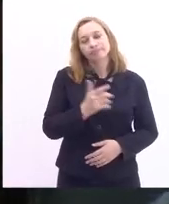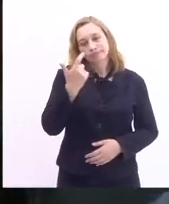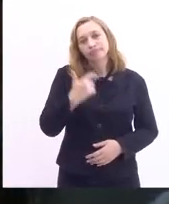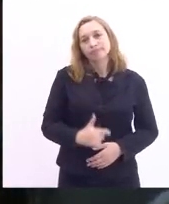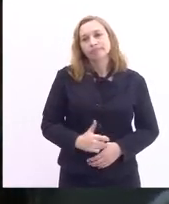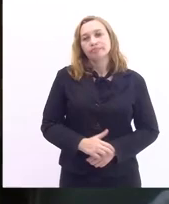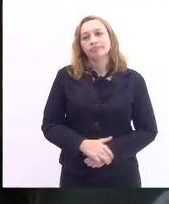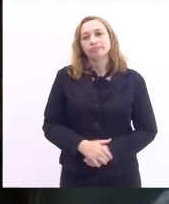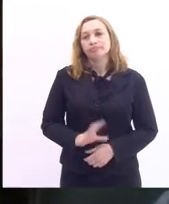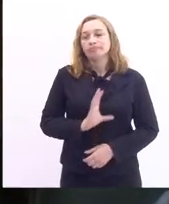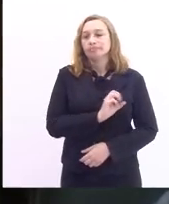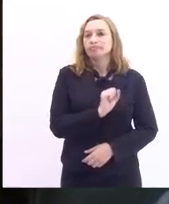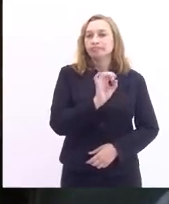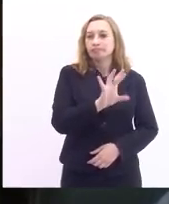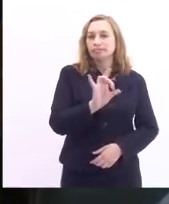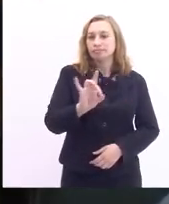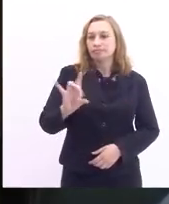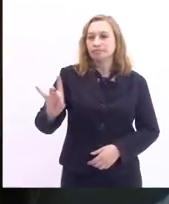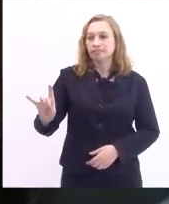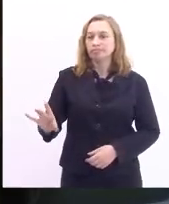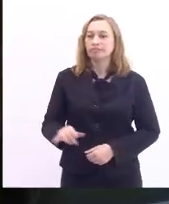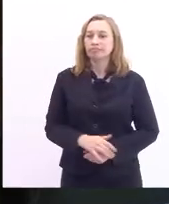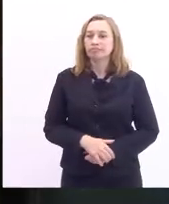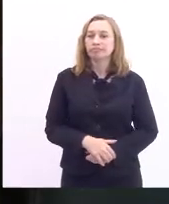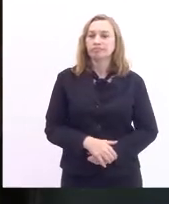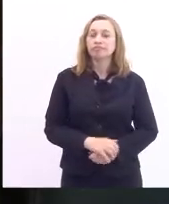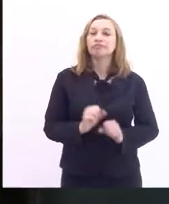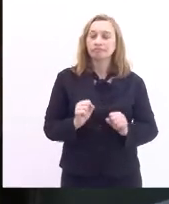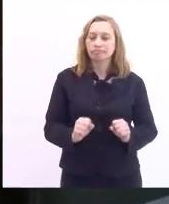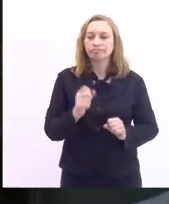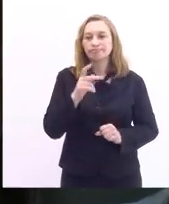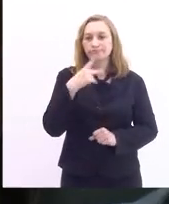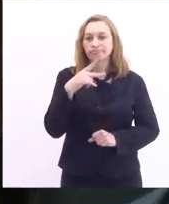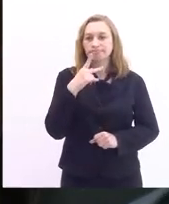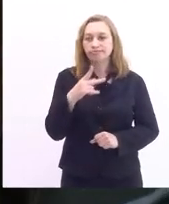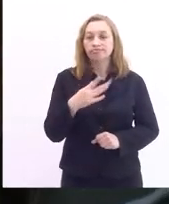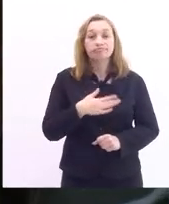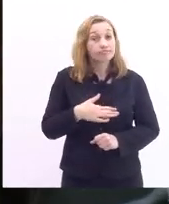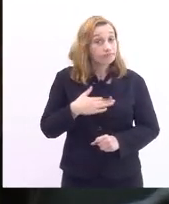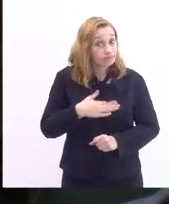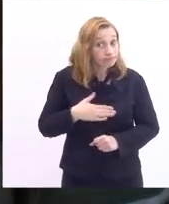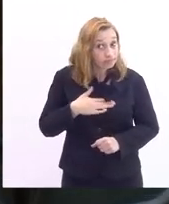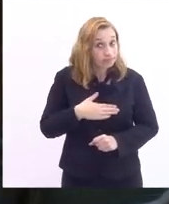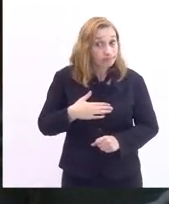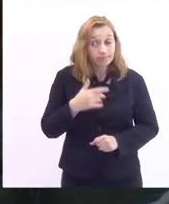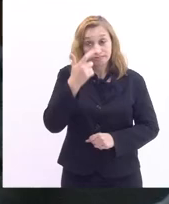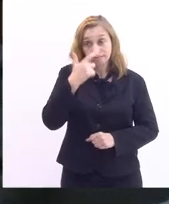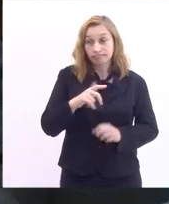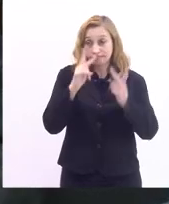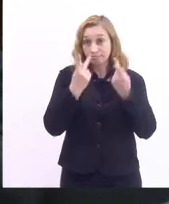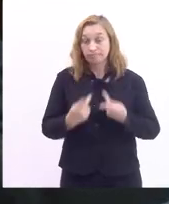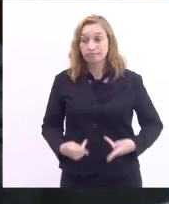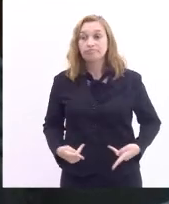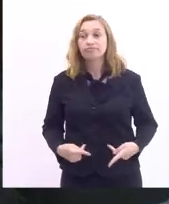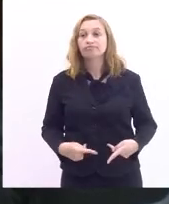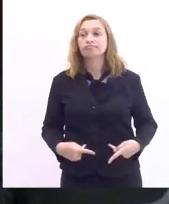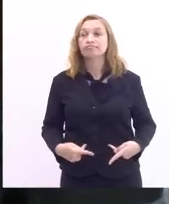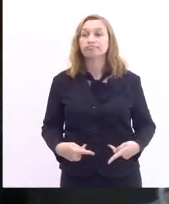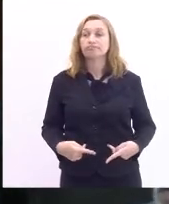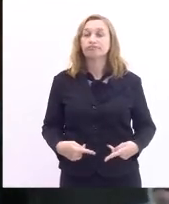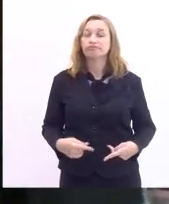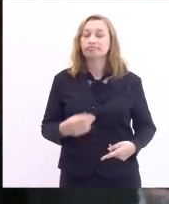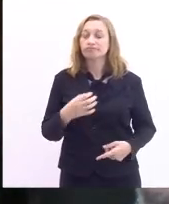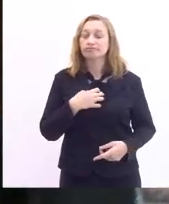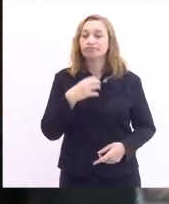que eu sou eu amo cada um de vocês eu posso dizer eu gosto do ser humano o ser humano